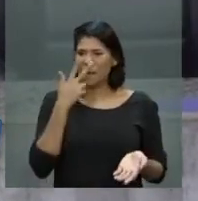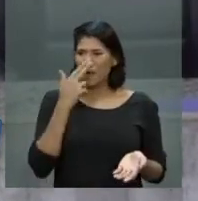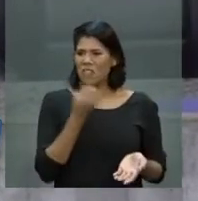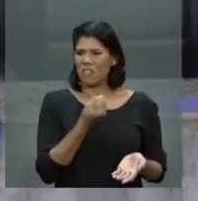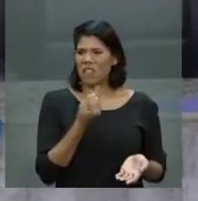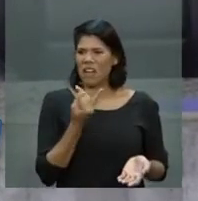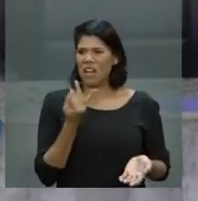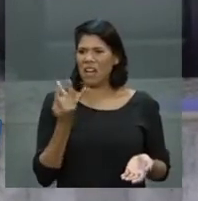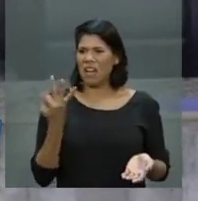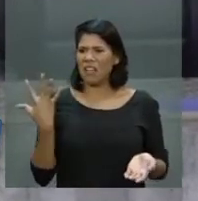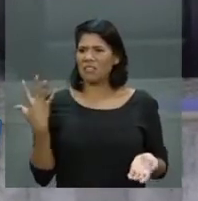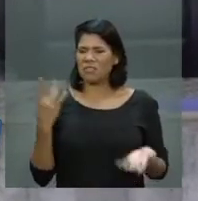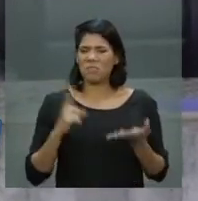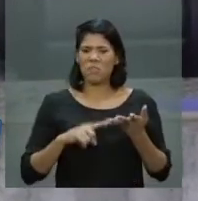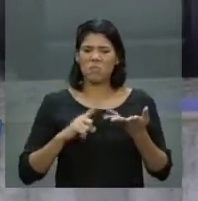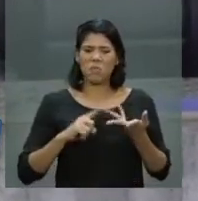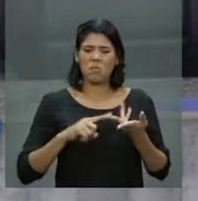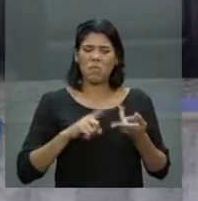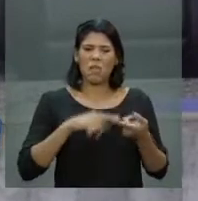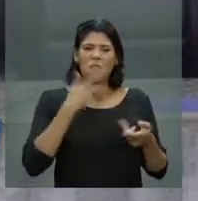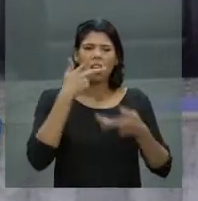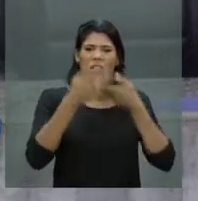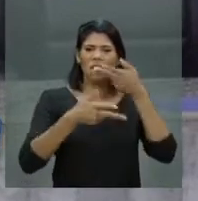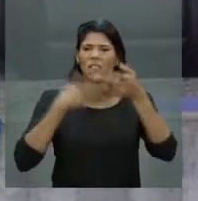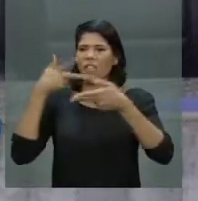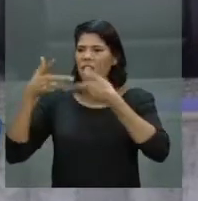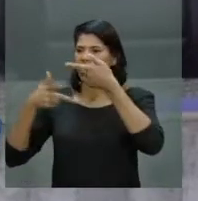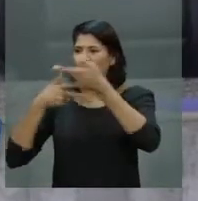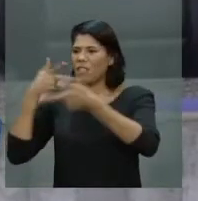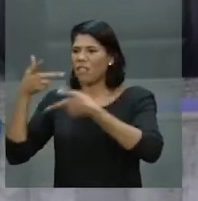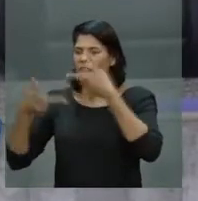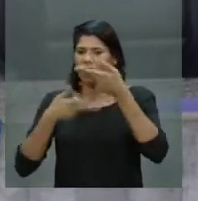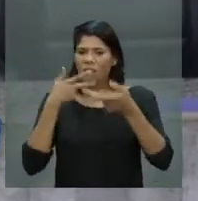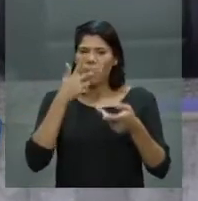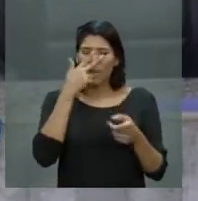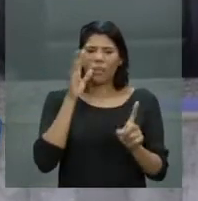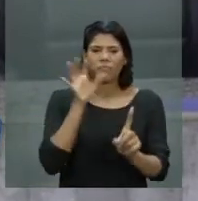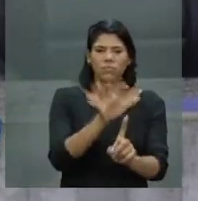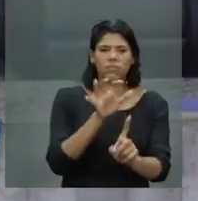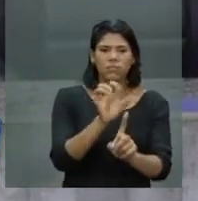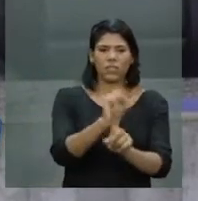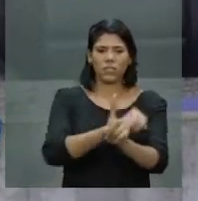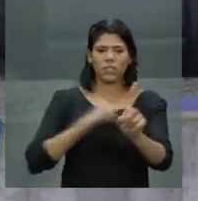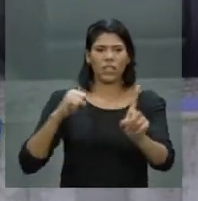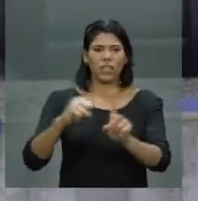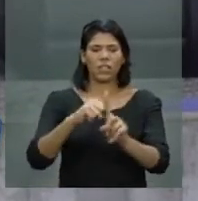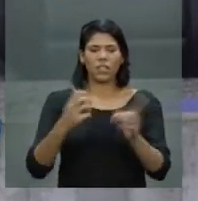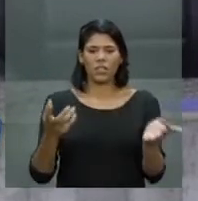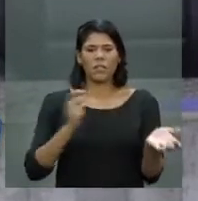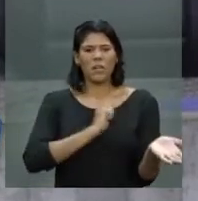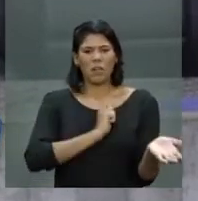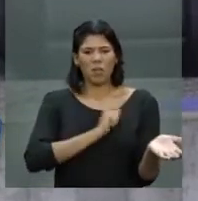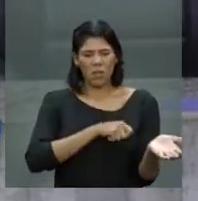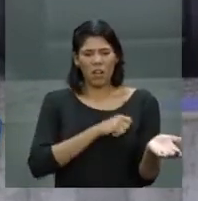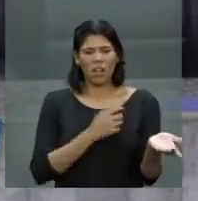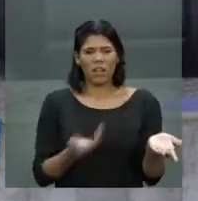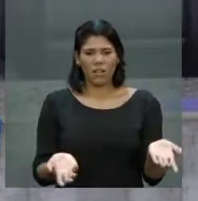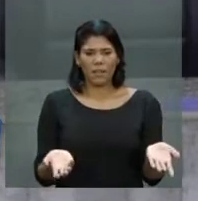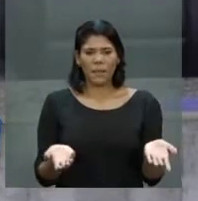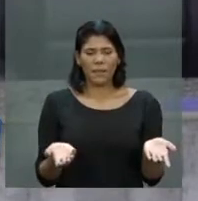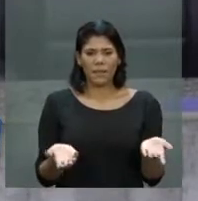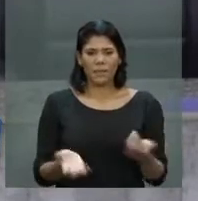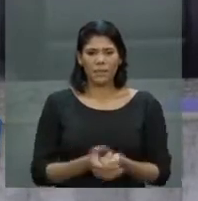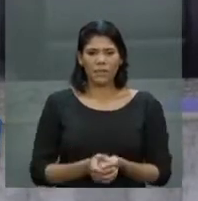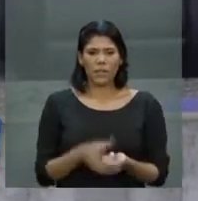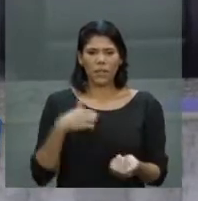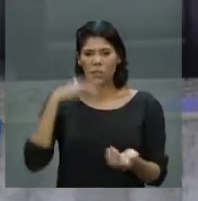em cima de incidentes, criam uma situação de instabilidade, de desrespeito, de desumanidade cruel. Crudelíssimo.